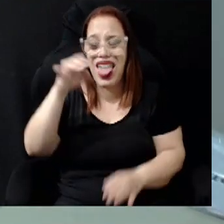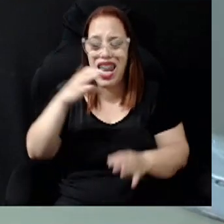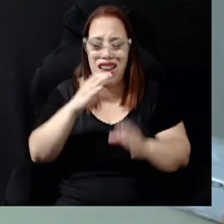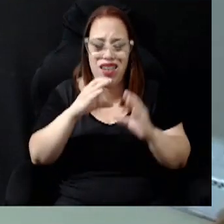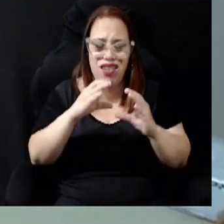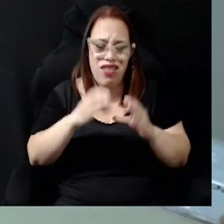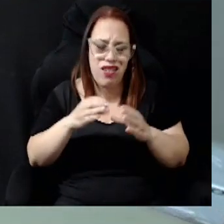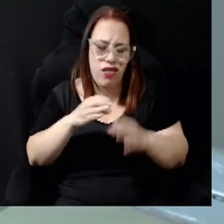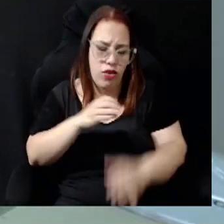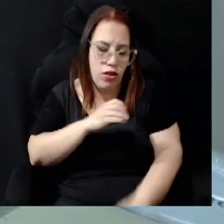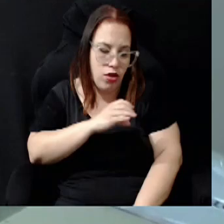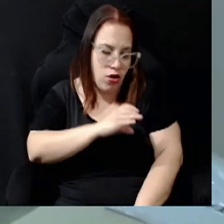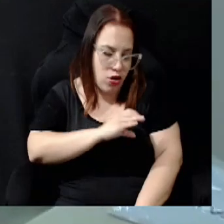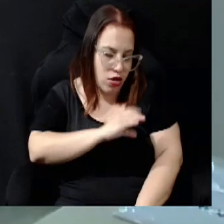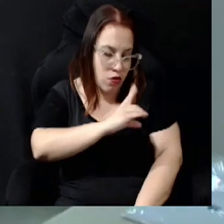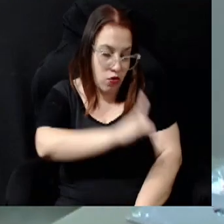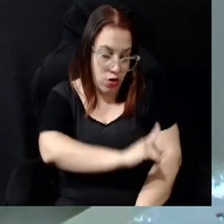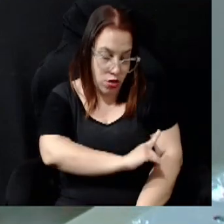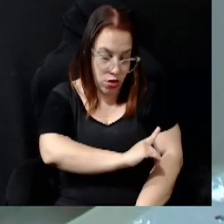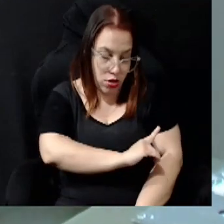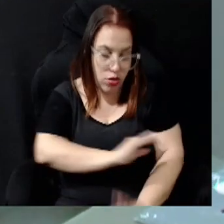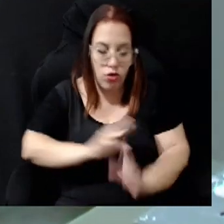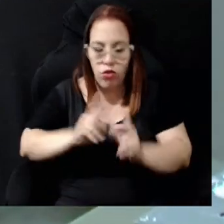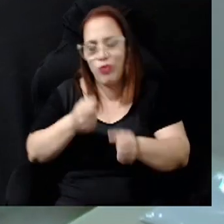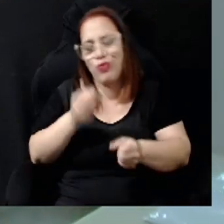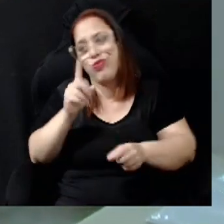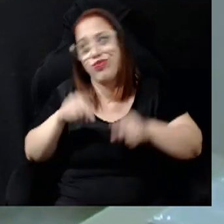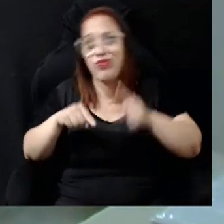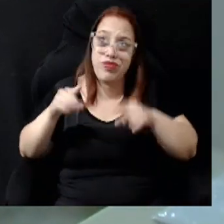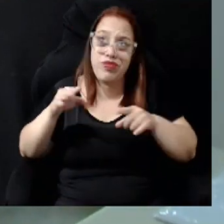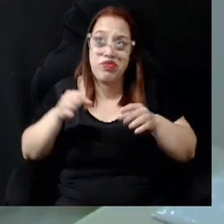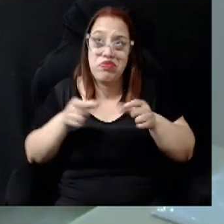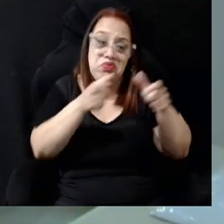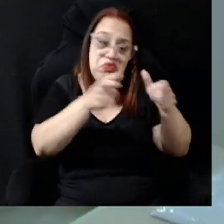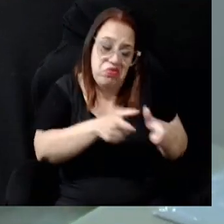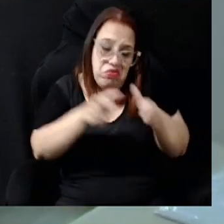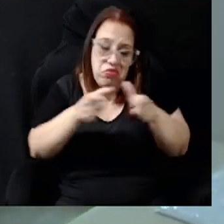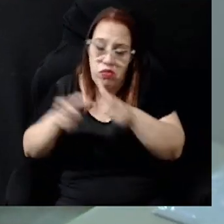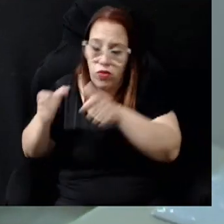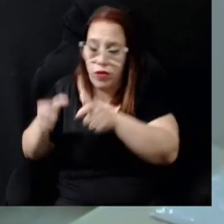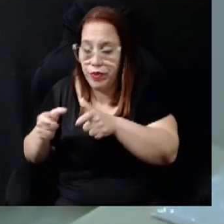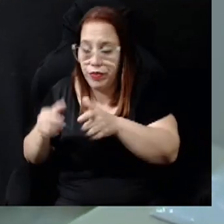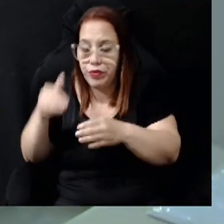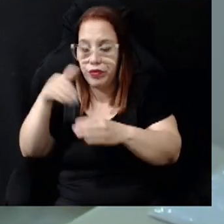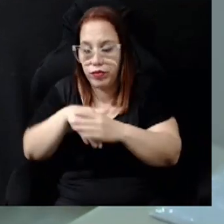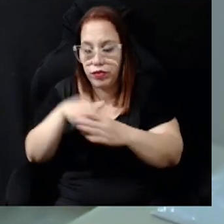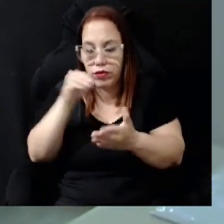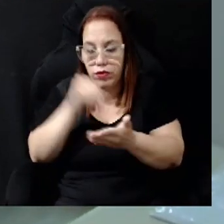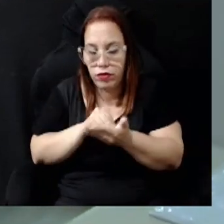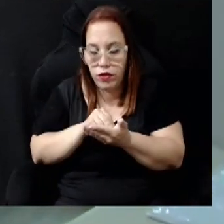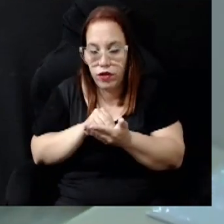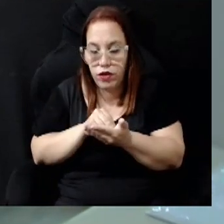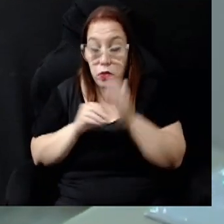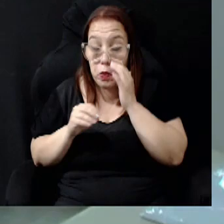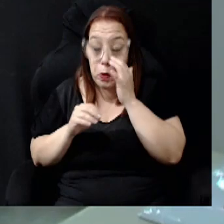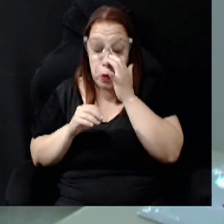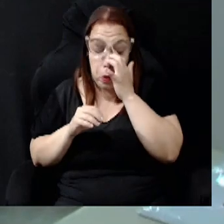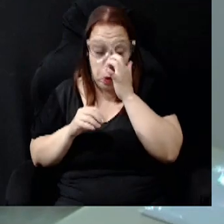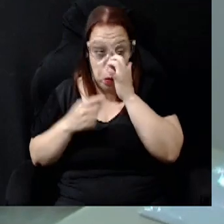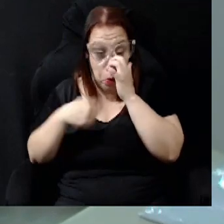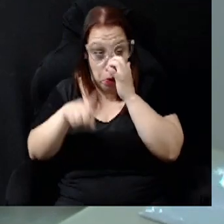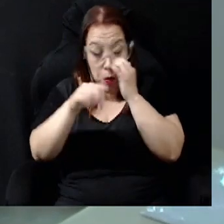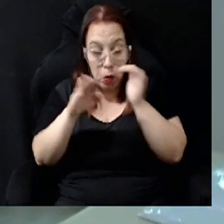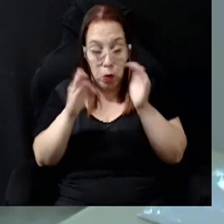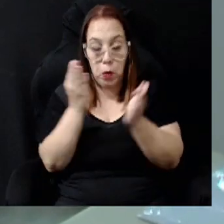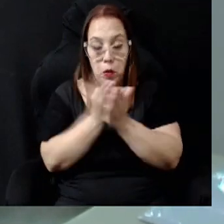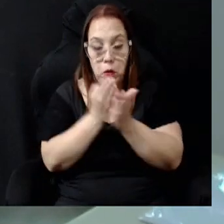Grande. Então, tudo depende da localização do local de votação para que esse material vá chegando aqui